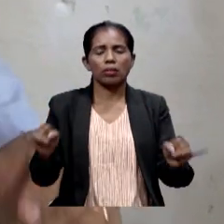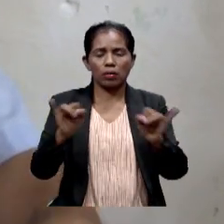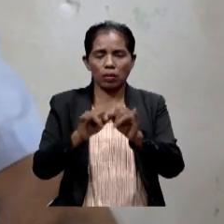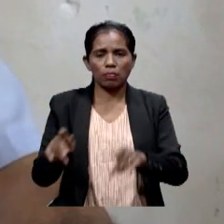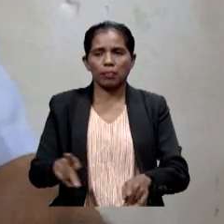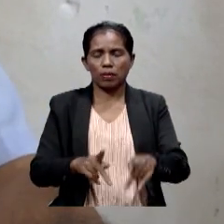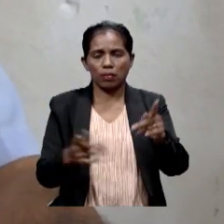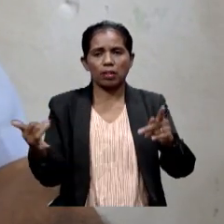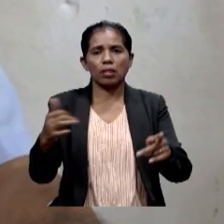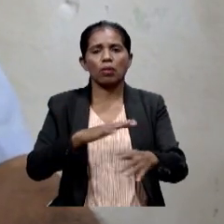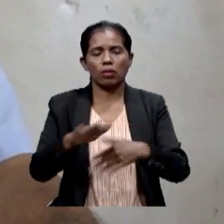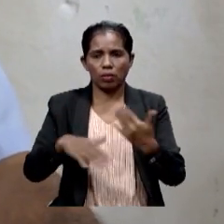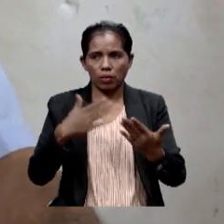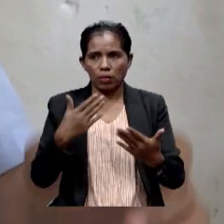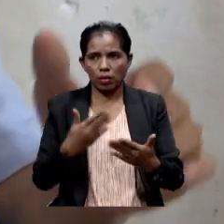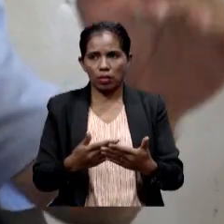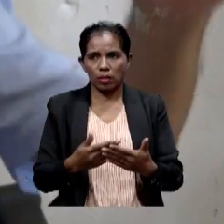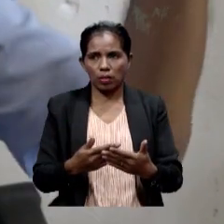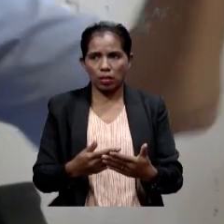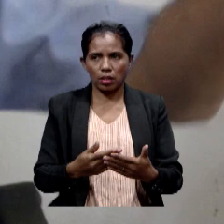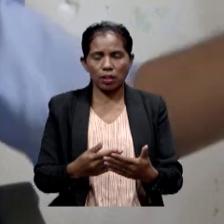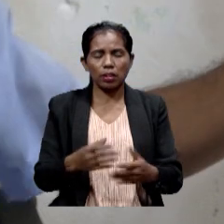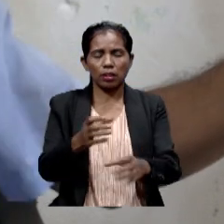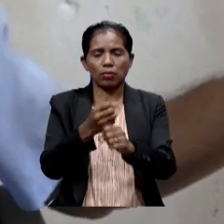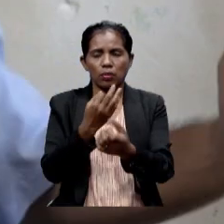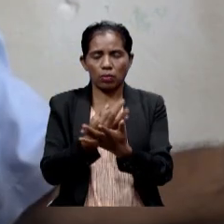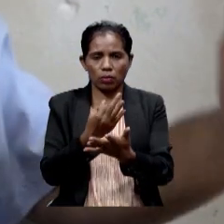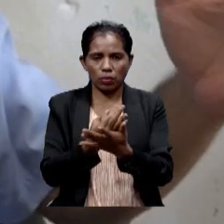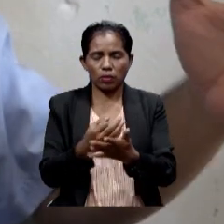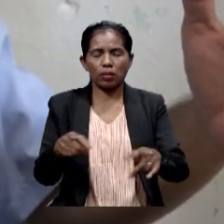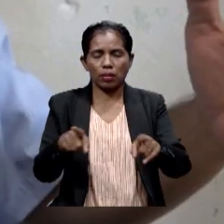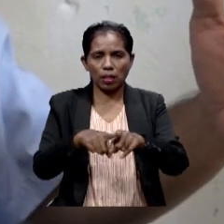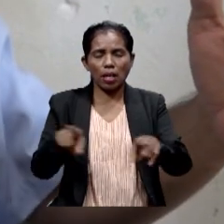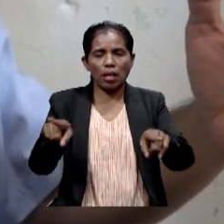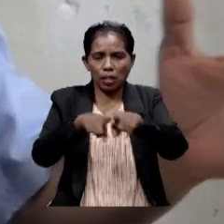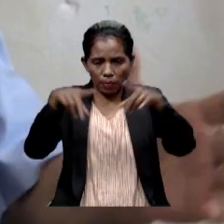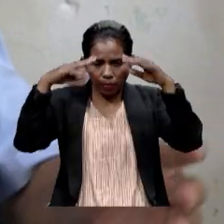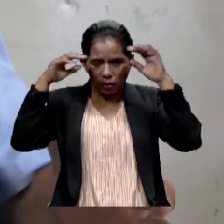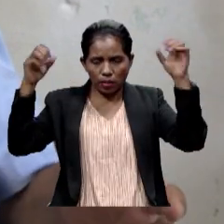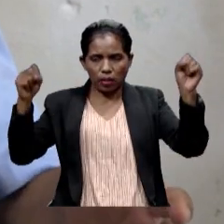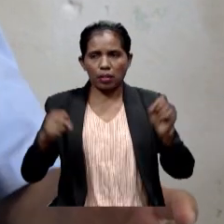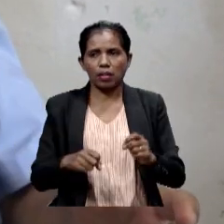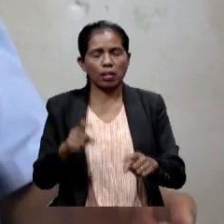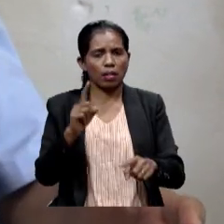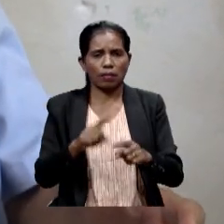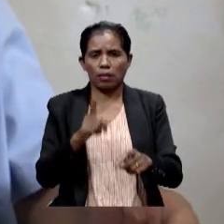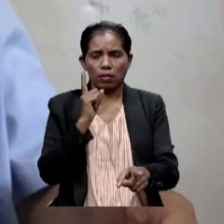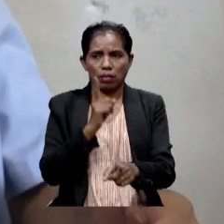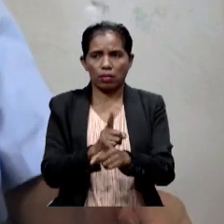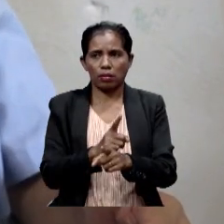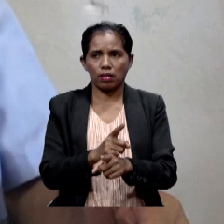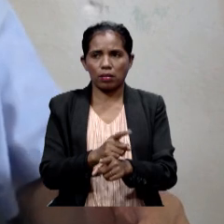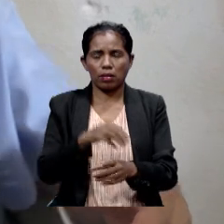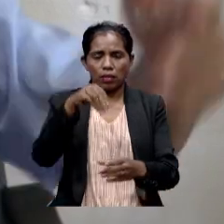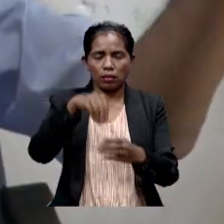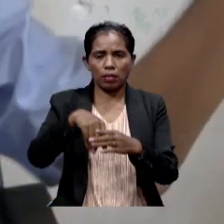tudo, atribui salário, né, bem que Harrison presidente da República. Né, lamentável teves, inclui PDAZ, mas